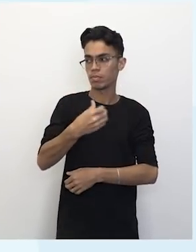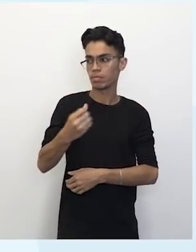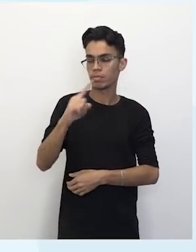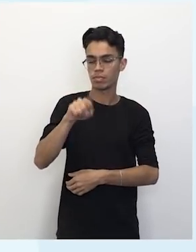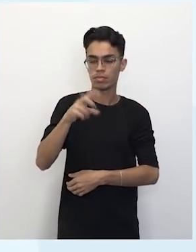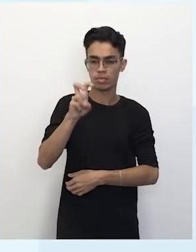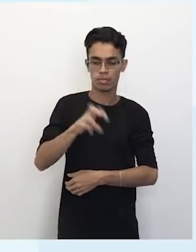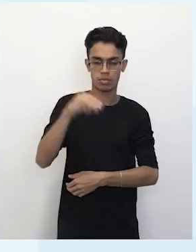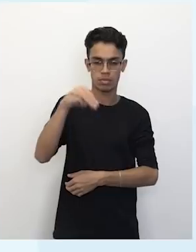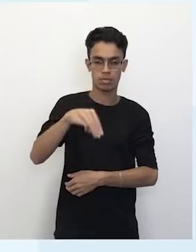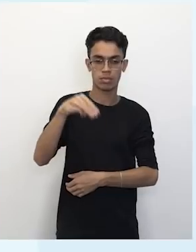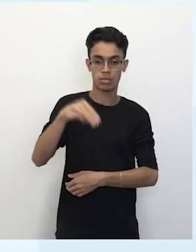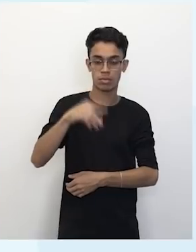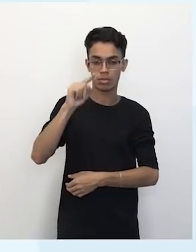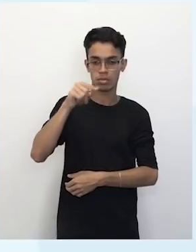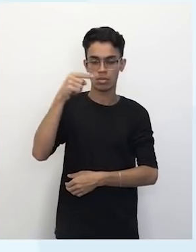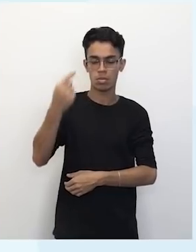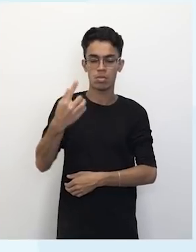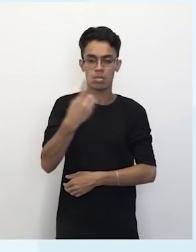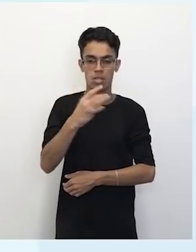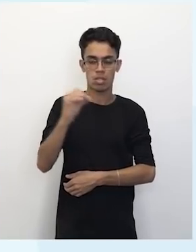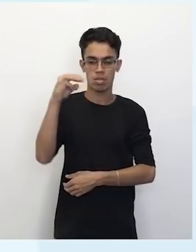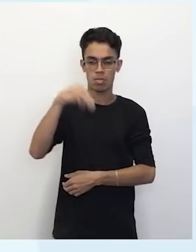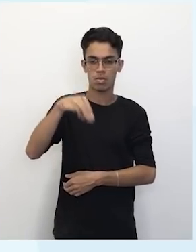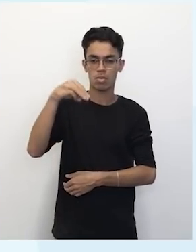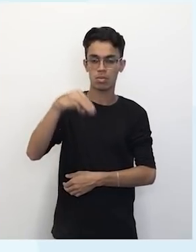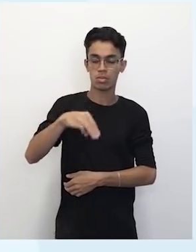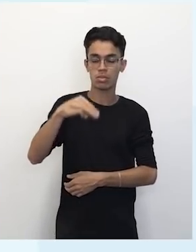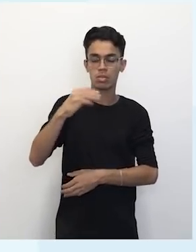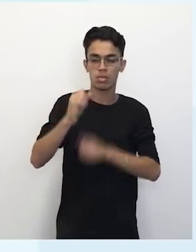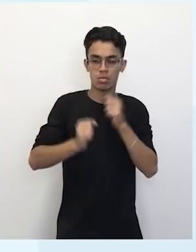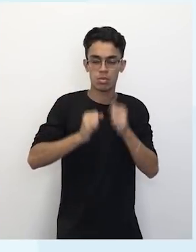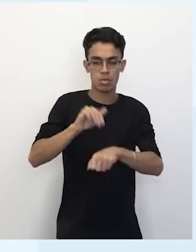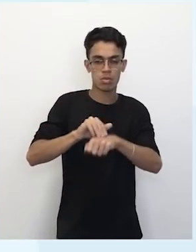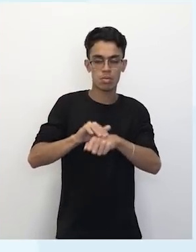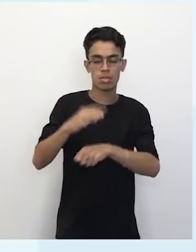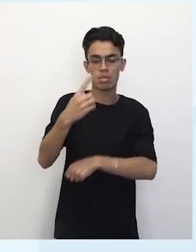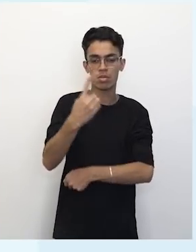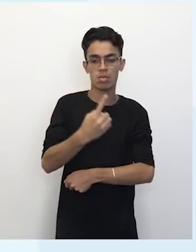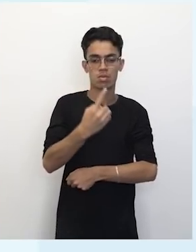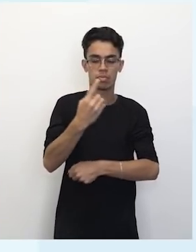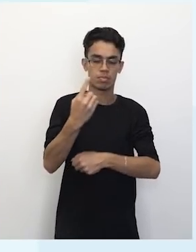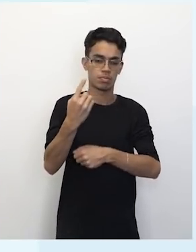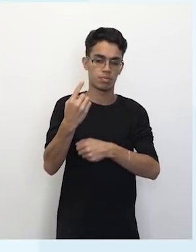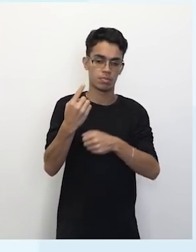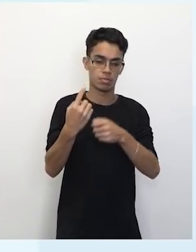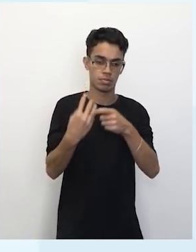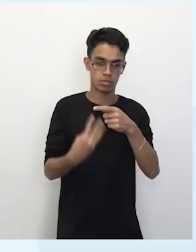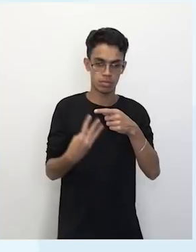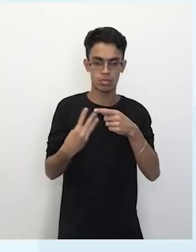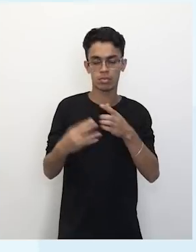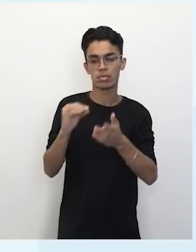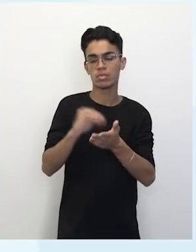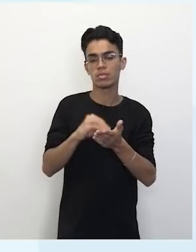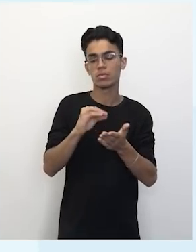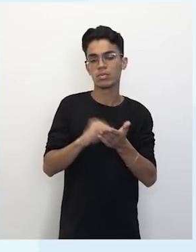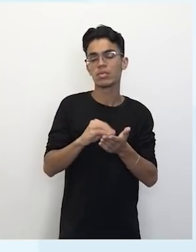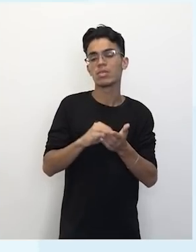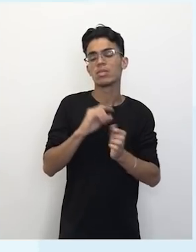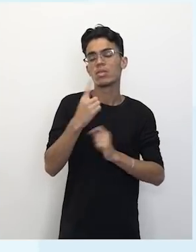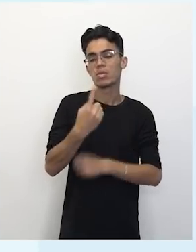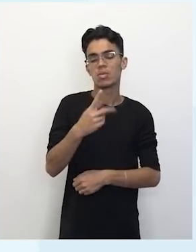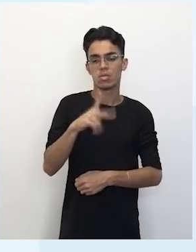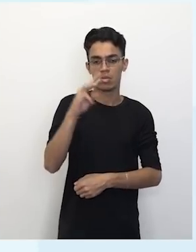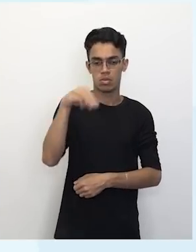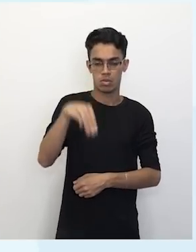16,5 minutos. Nos próximos 10 minutos, ela correu mais 1/3 do percurso, faltando ainda 1